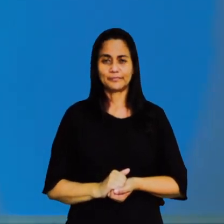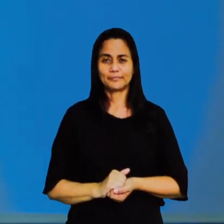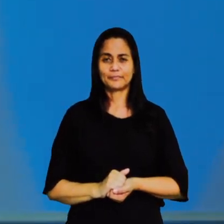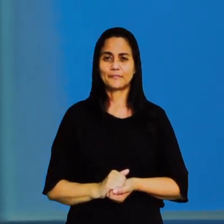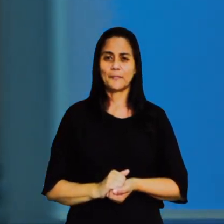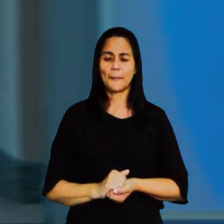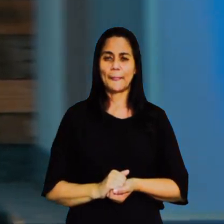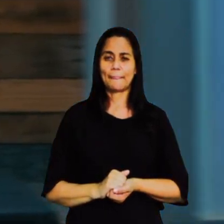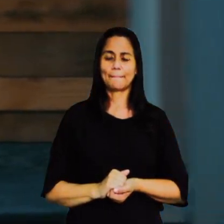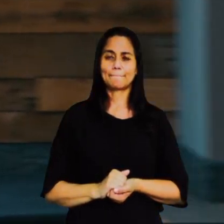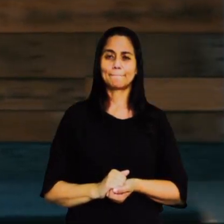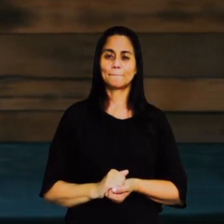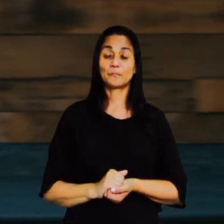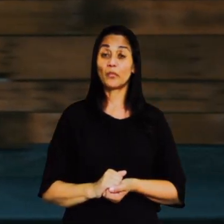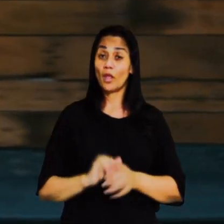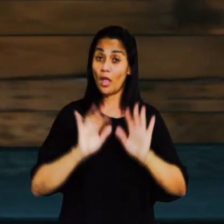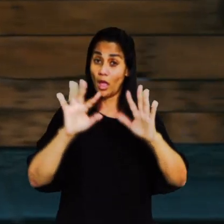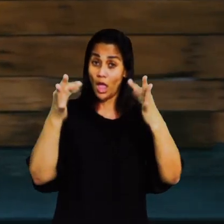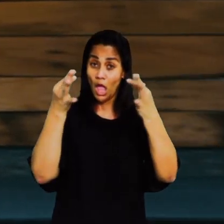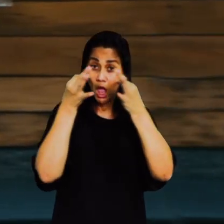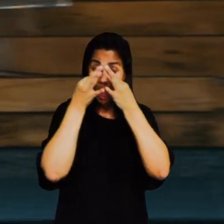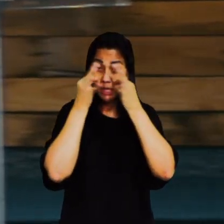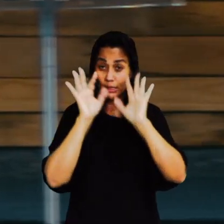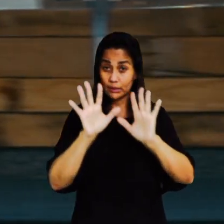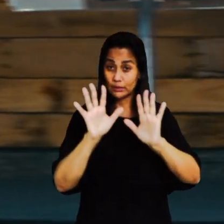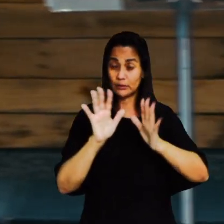presta atenção,